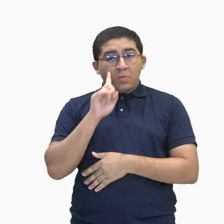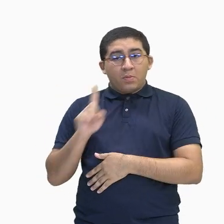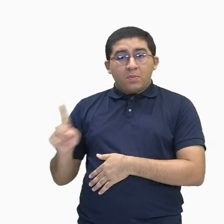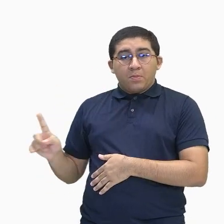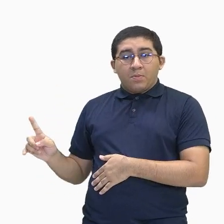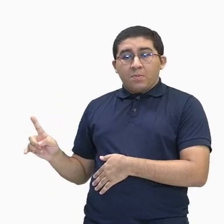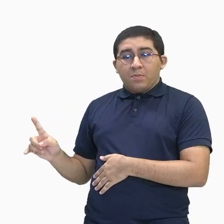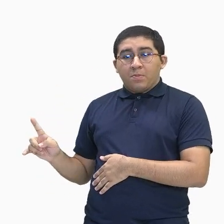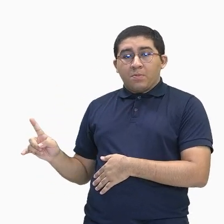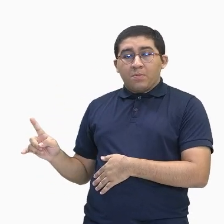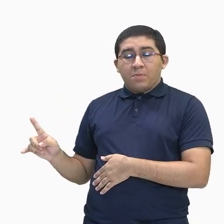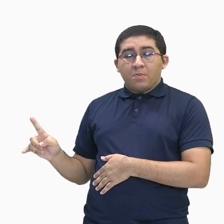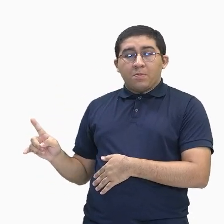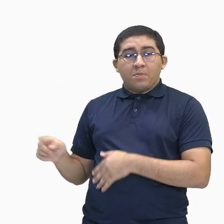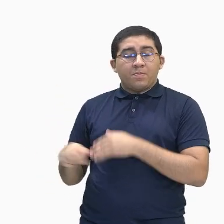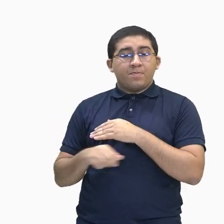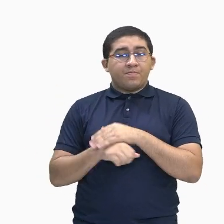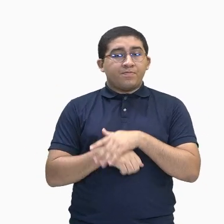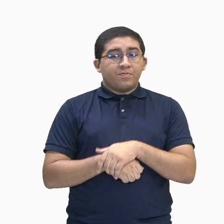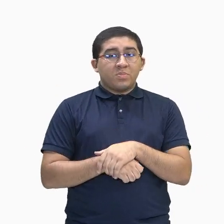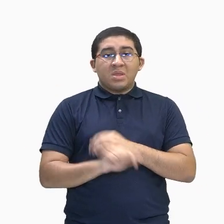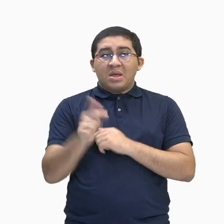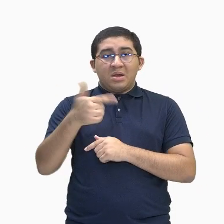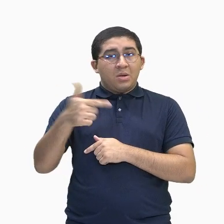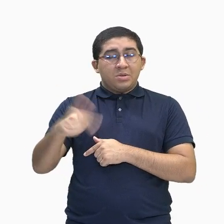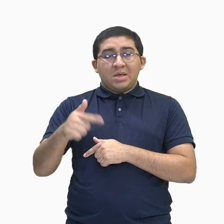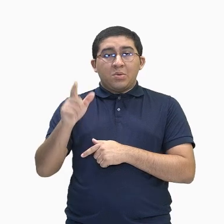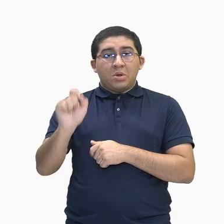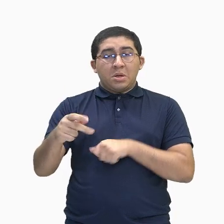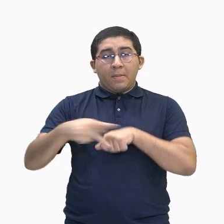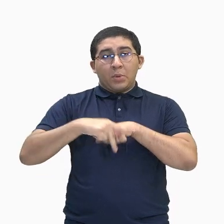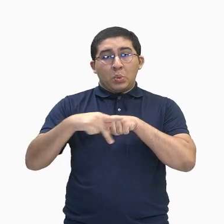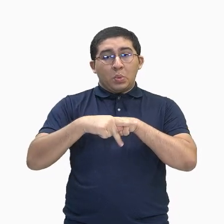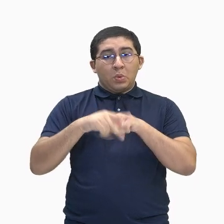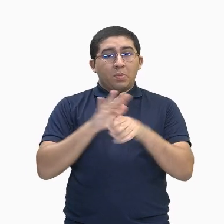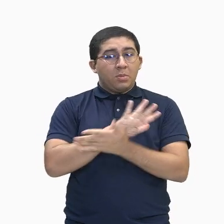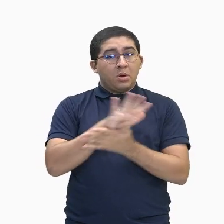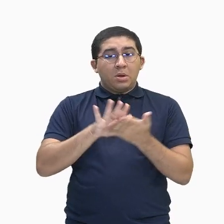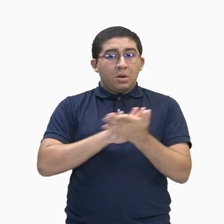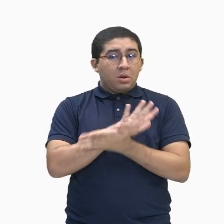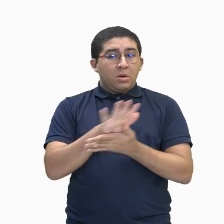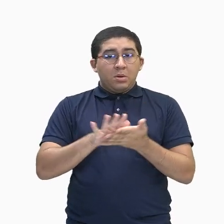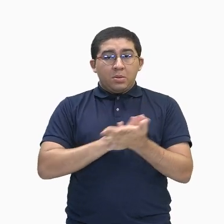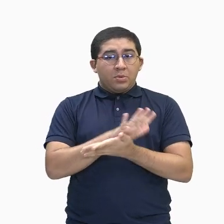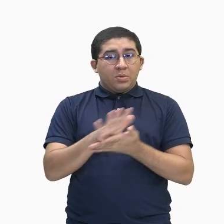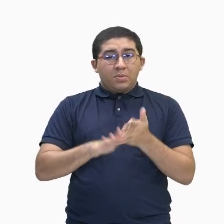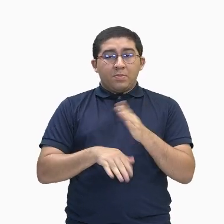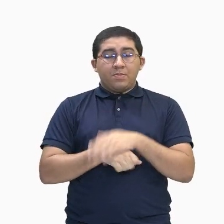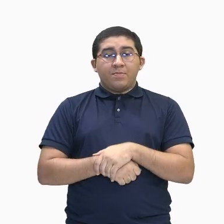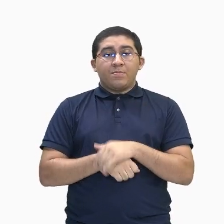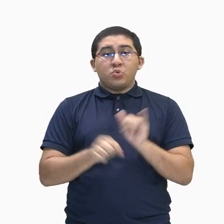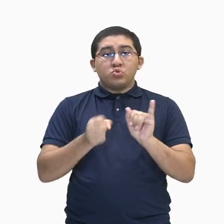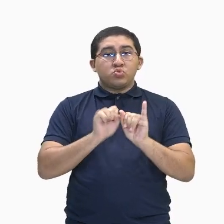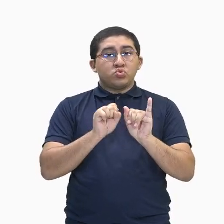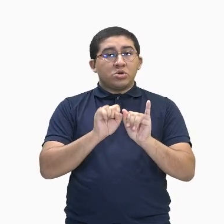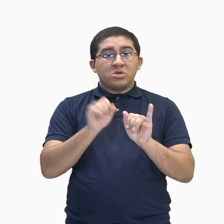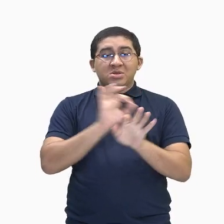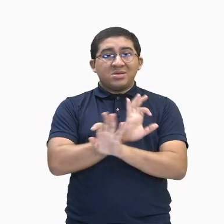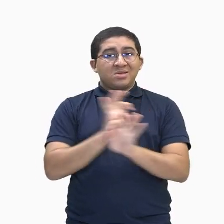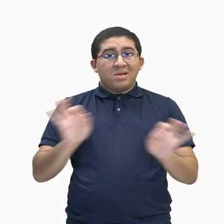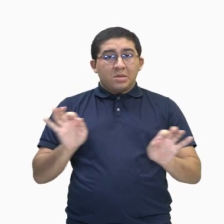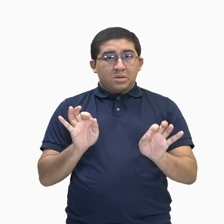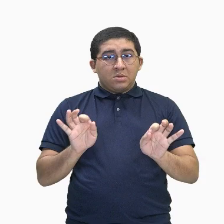tem assim, não tem o I, não tem o he, não tem o she, não tem o sujeito, como a gente